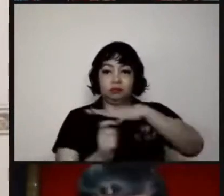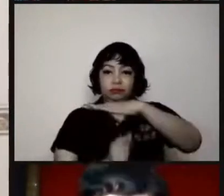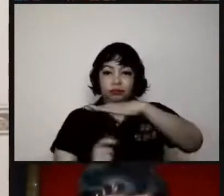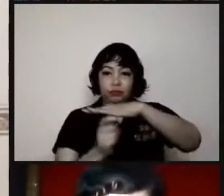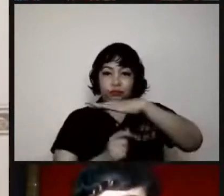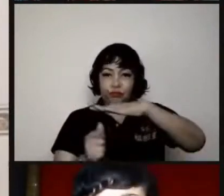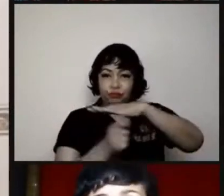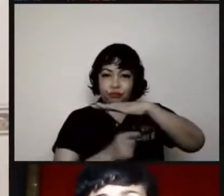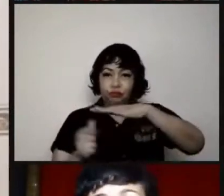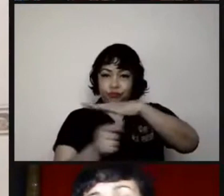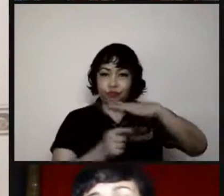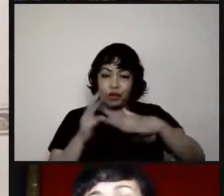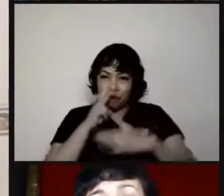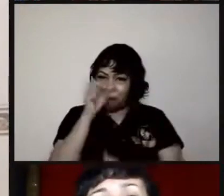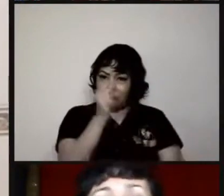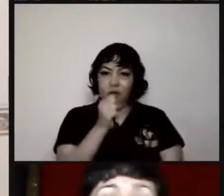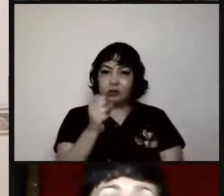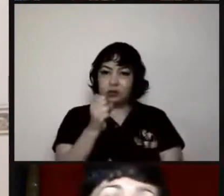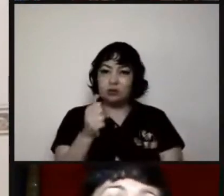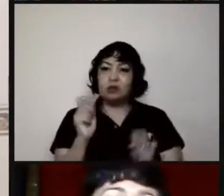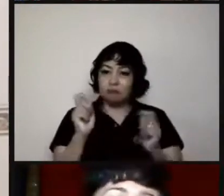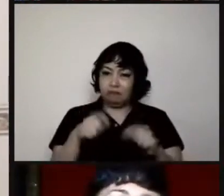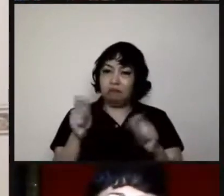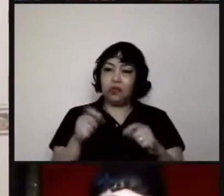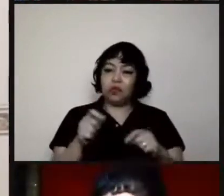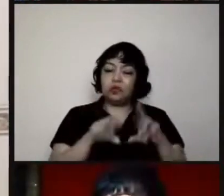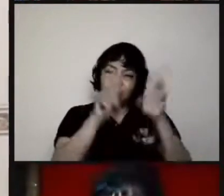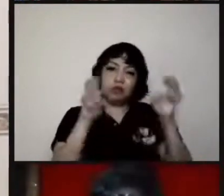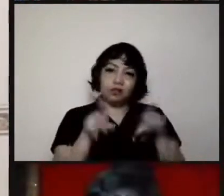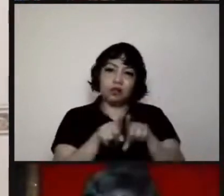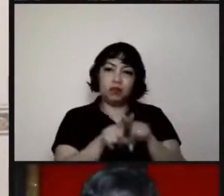mais selvagem, né? Então, acho que pode ser um bom tema também.